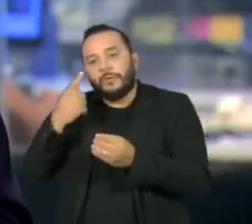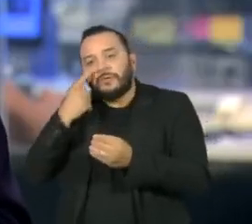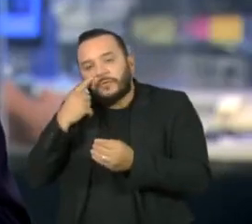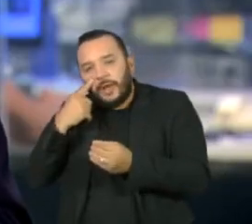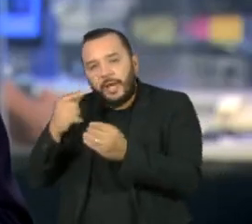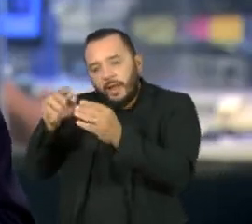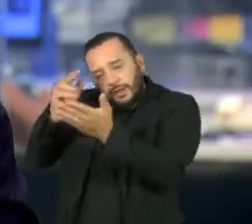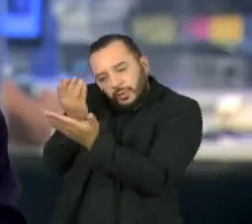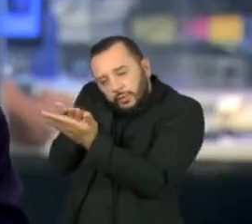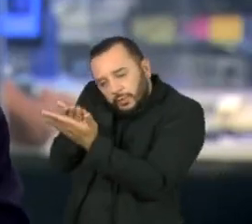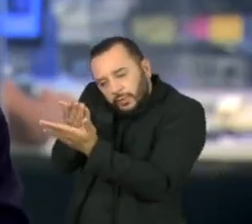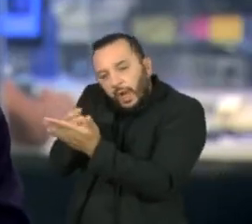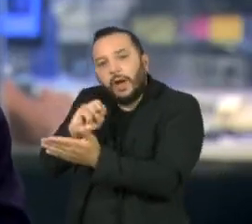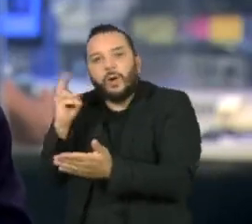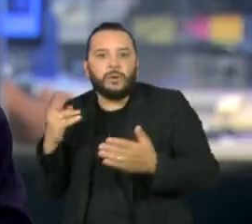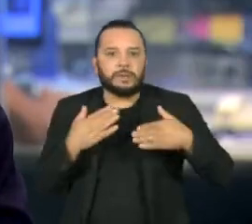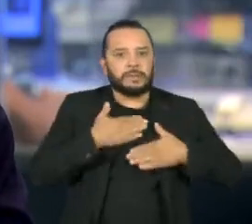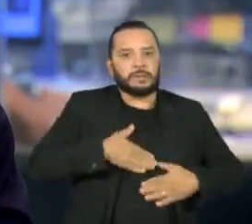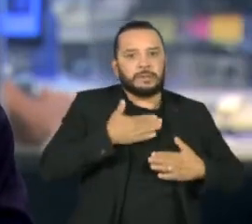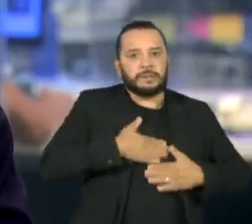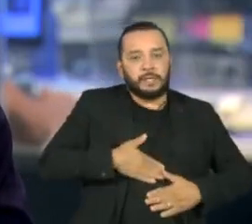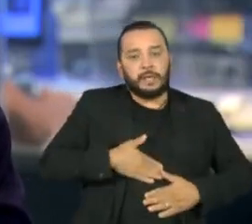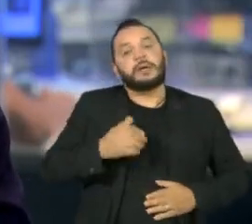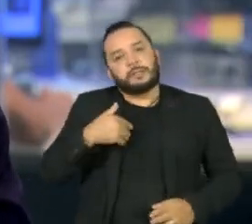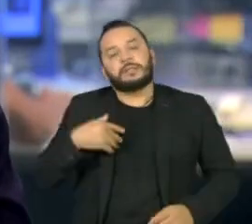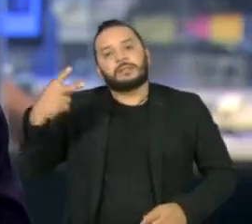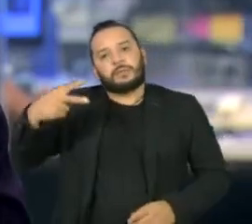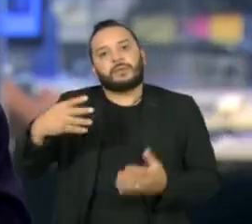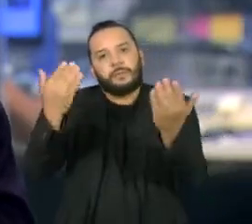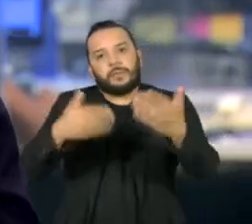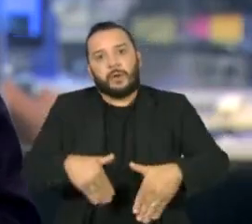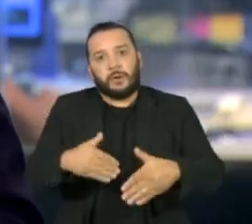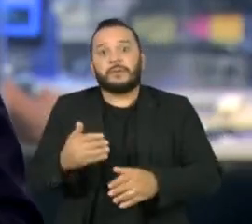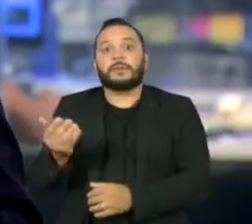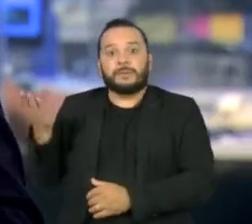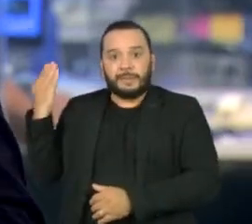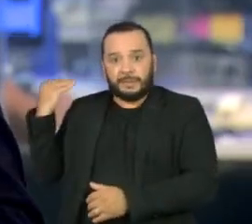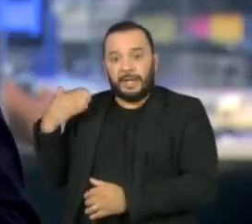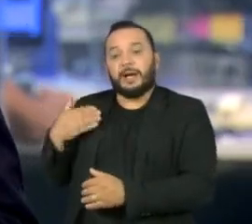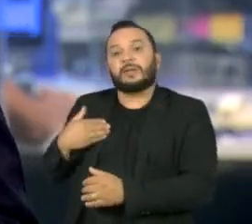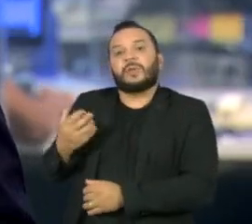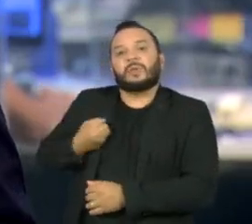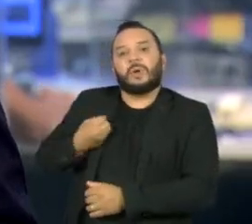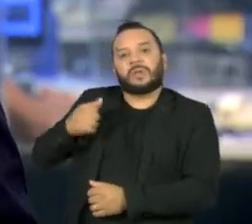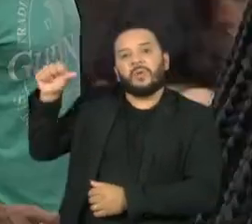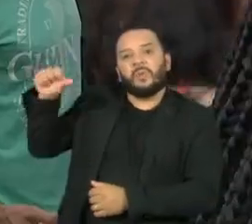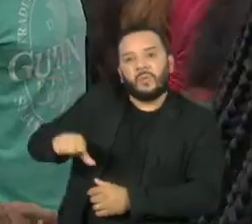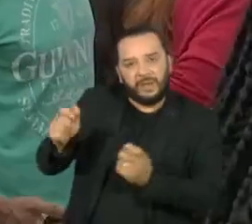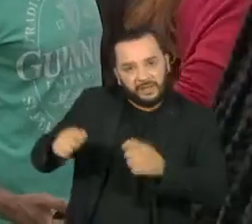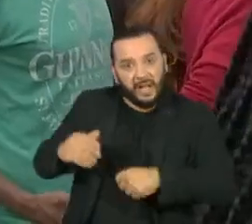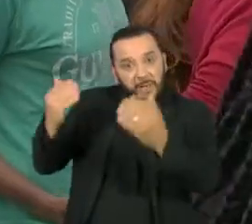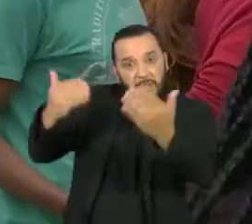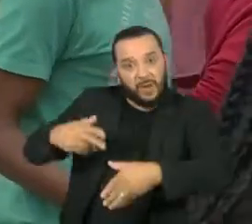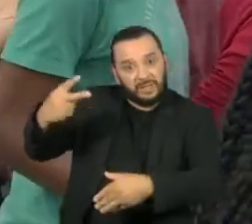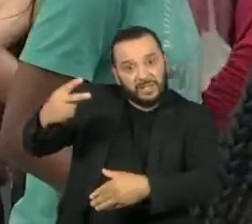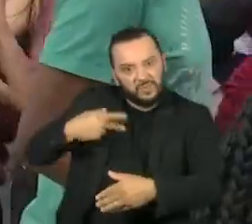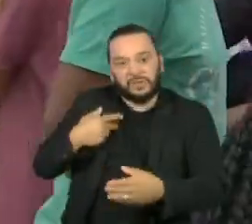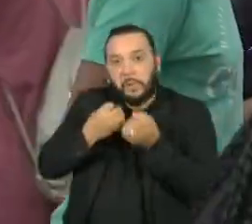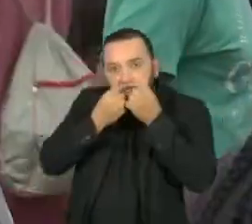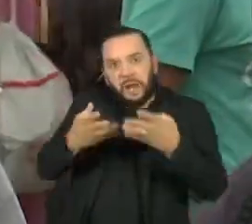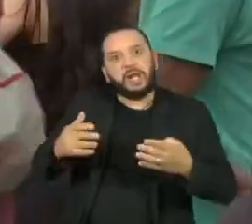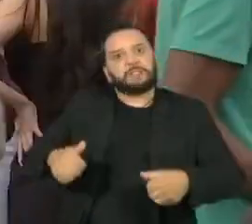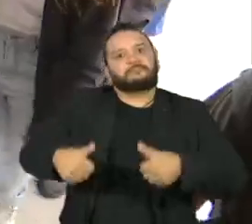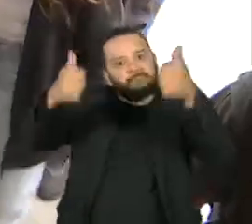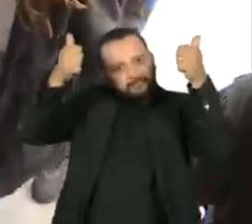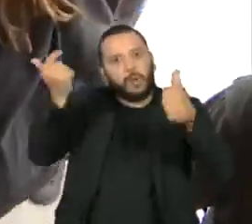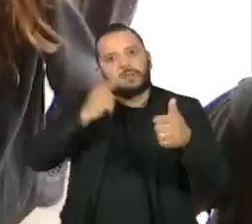segunda prova pode ser uma oportunidade para recuperar pontos perdidos nas questões de ciências humanas e na redação. Os estudantes terão pela